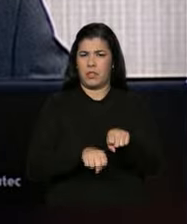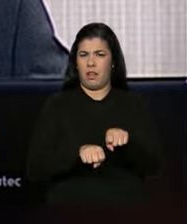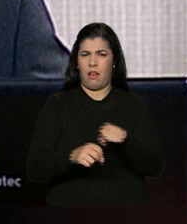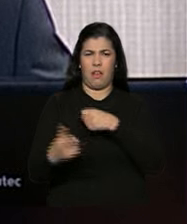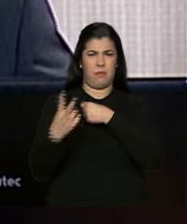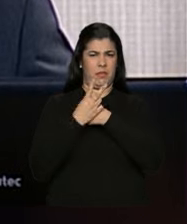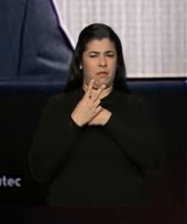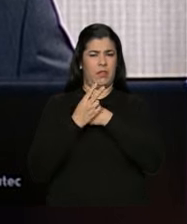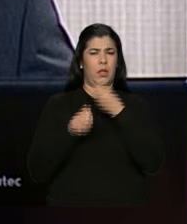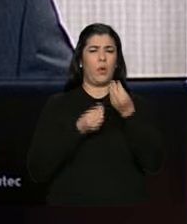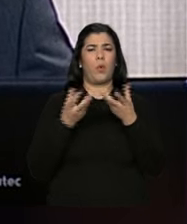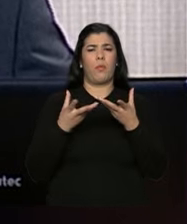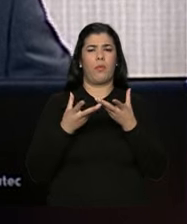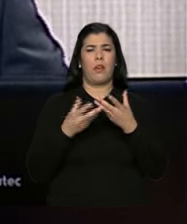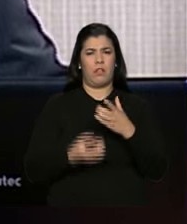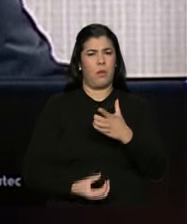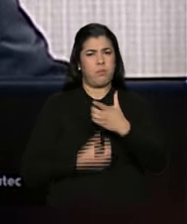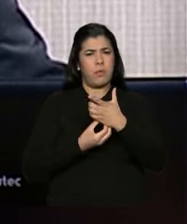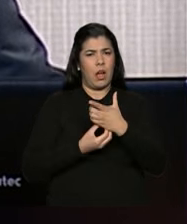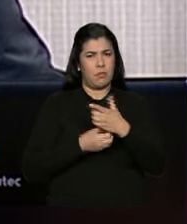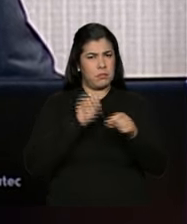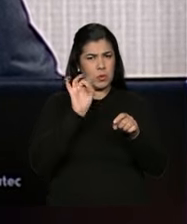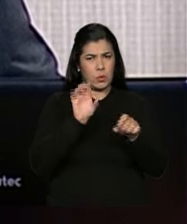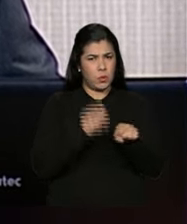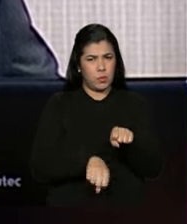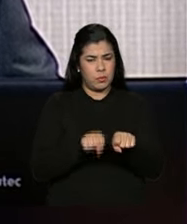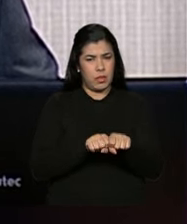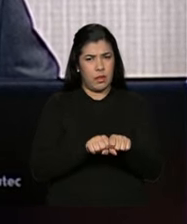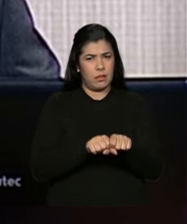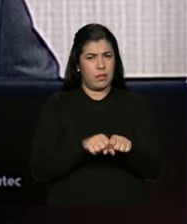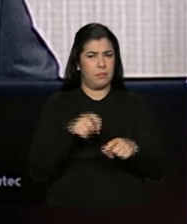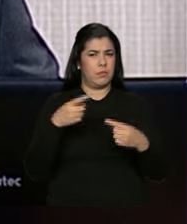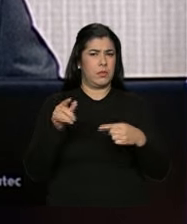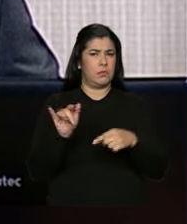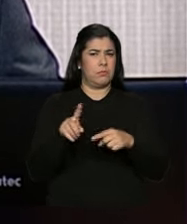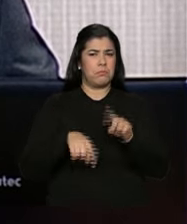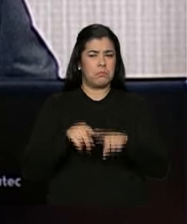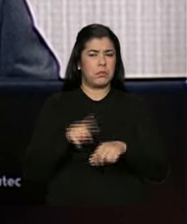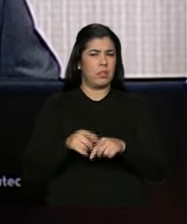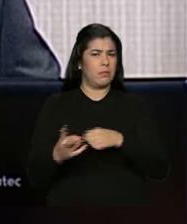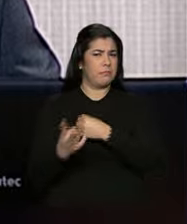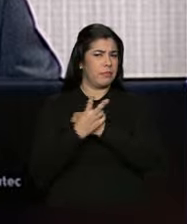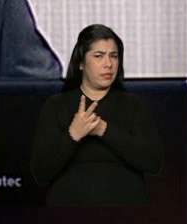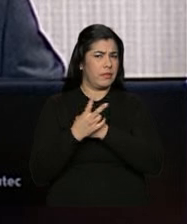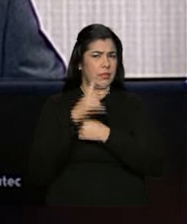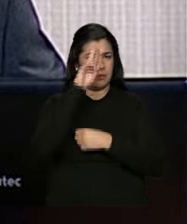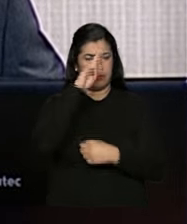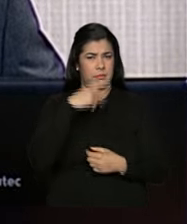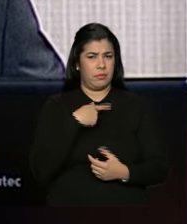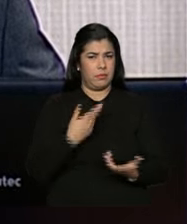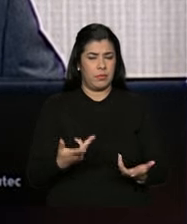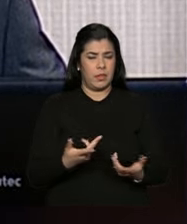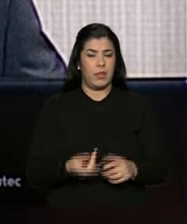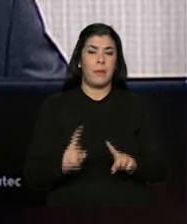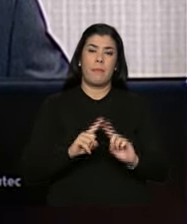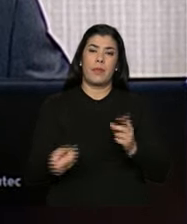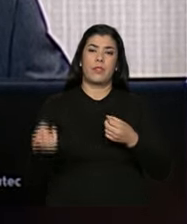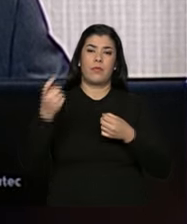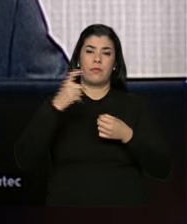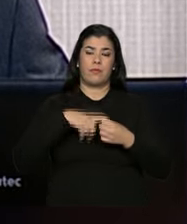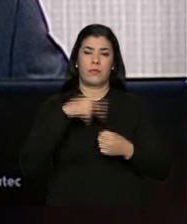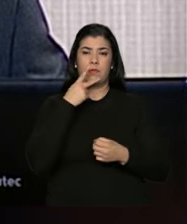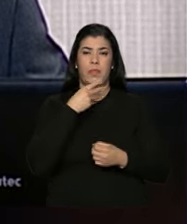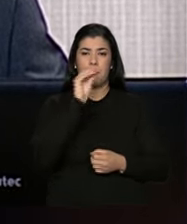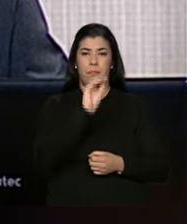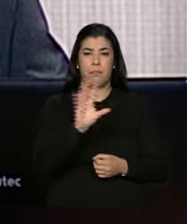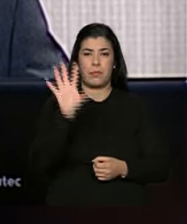de defesa. E aí, voltando ao ao mapa da juventude e voltando a falar um pouco de juventude, o projeto